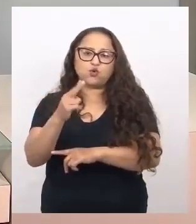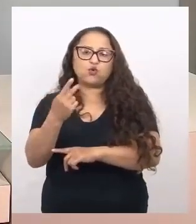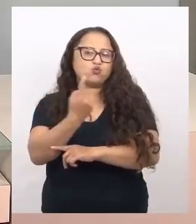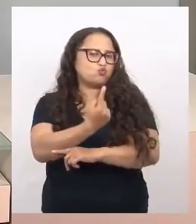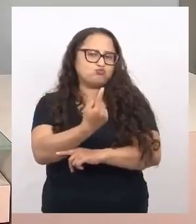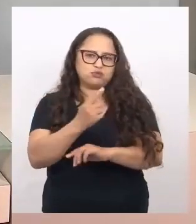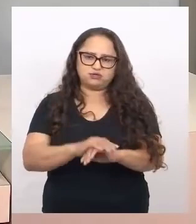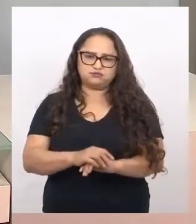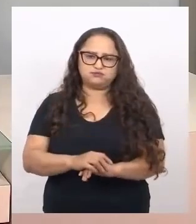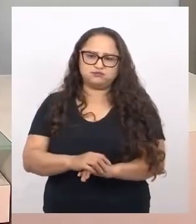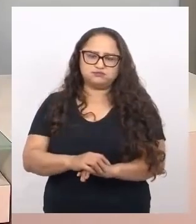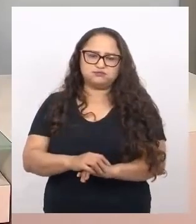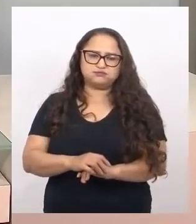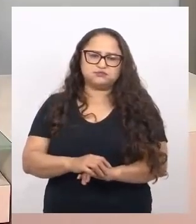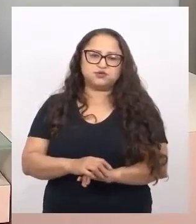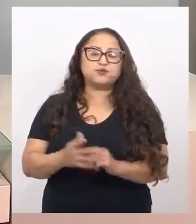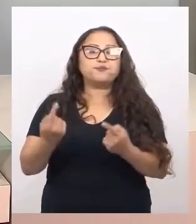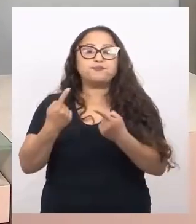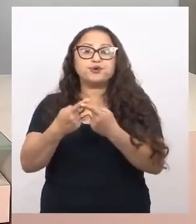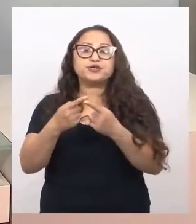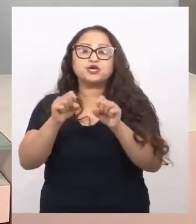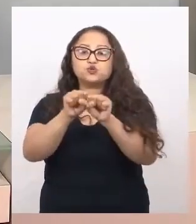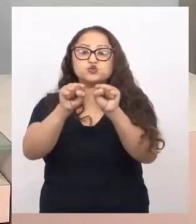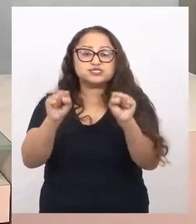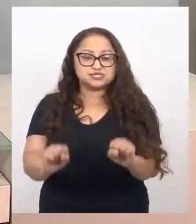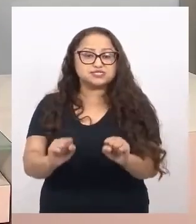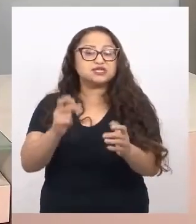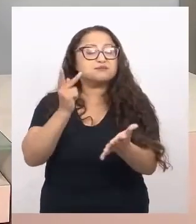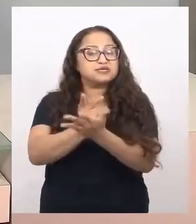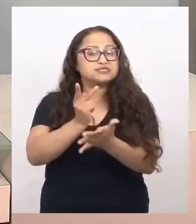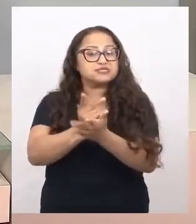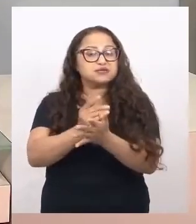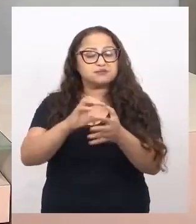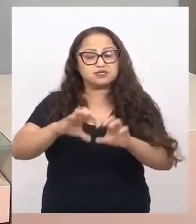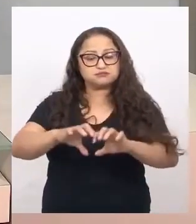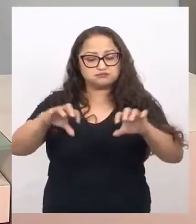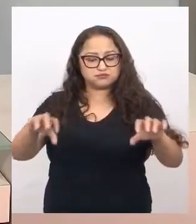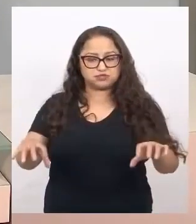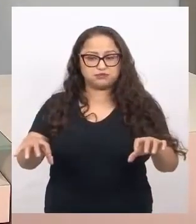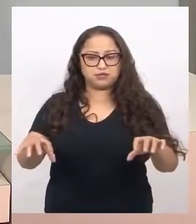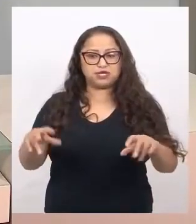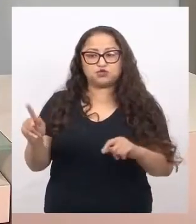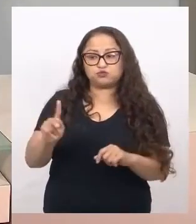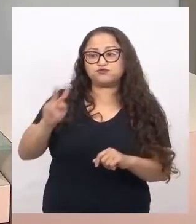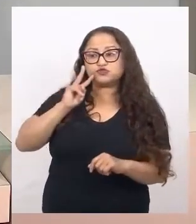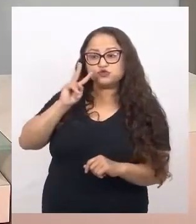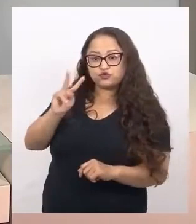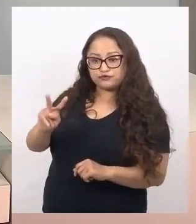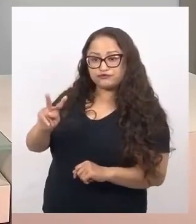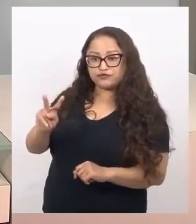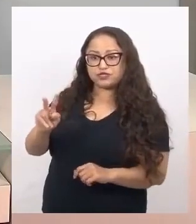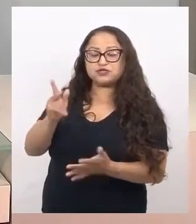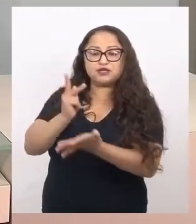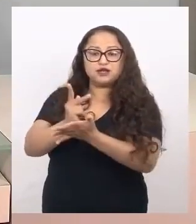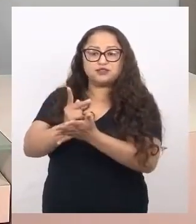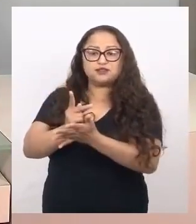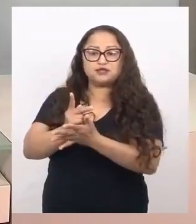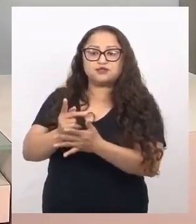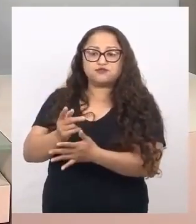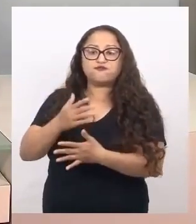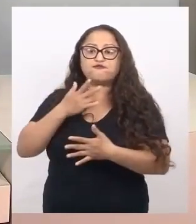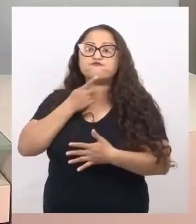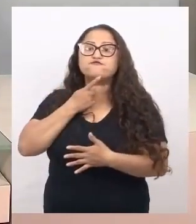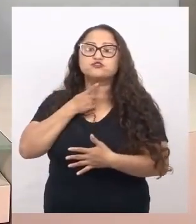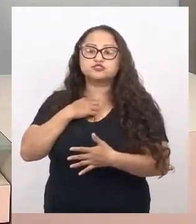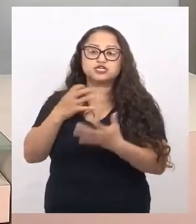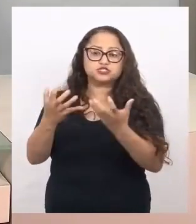uma. Tá bom? Então, o próprio sistema vai estar separado, discriminado para o professor conseguir ver que ele está manifestando interesse numa coisa que